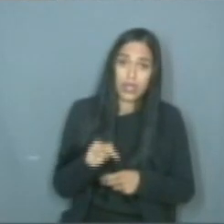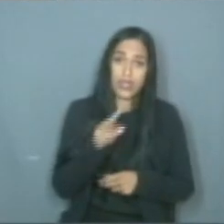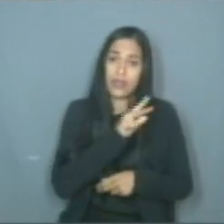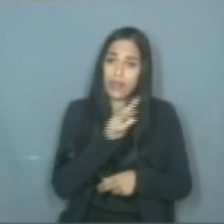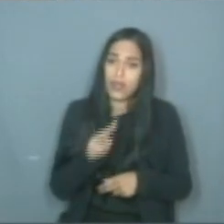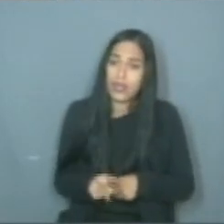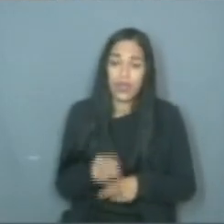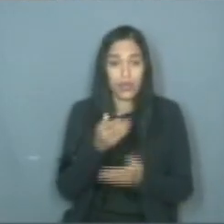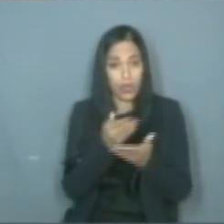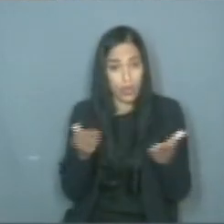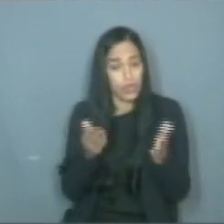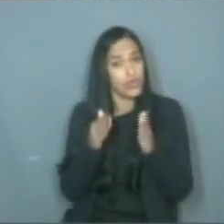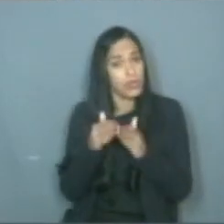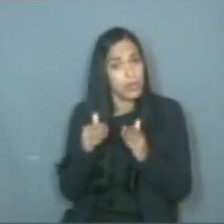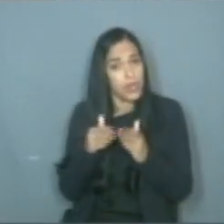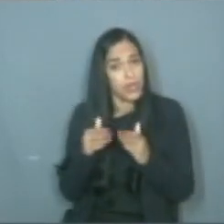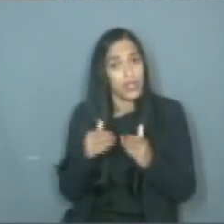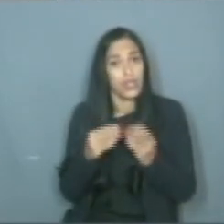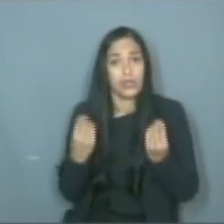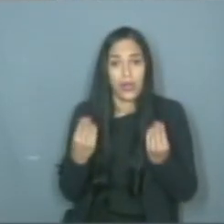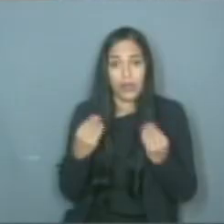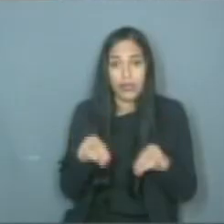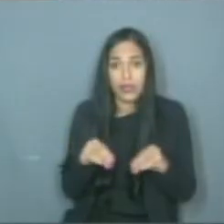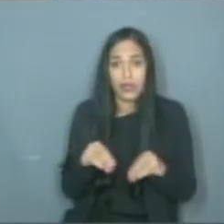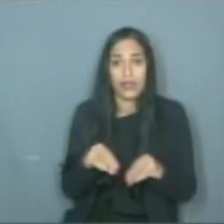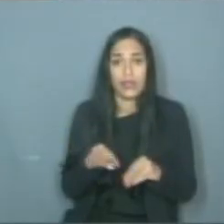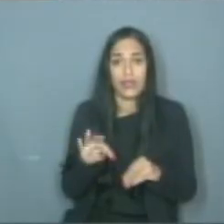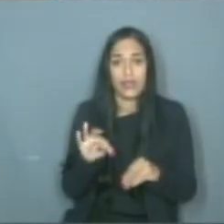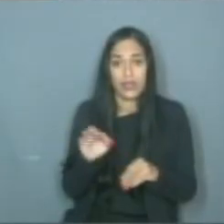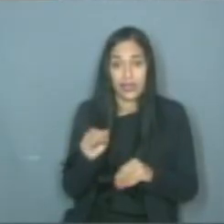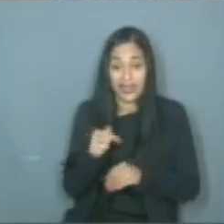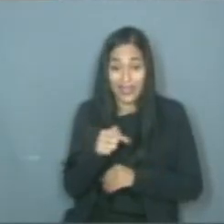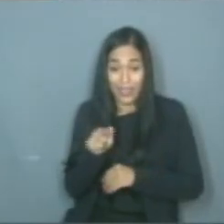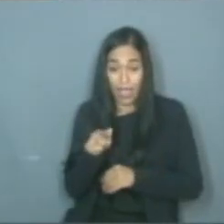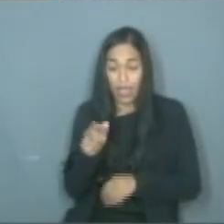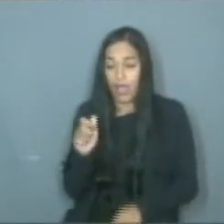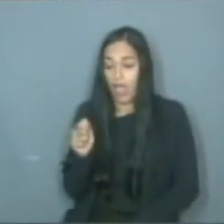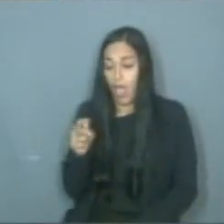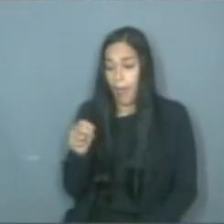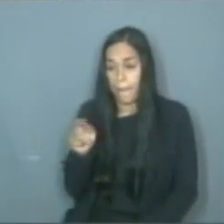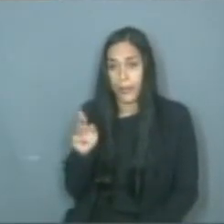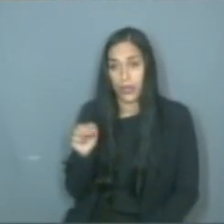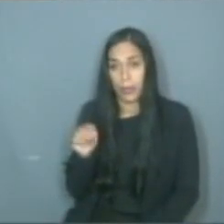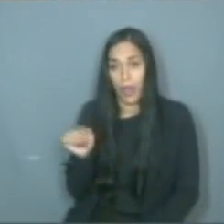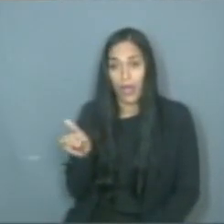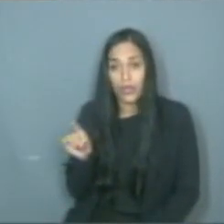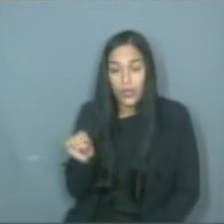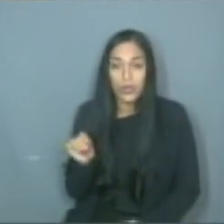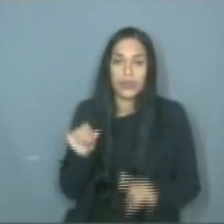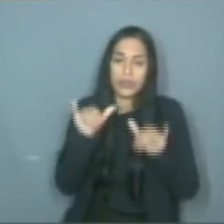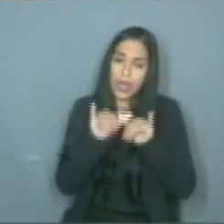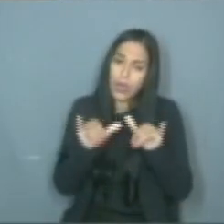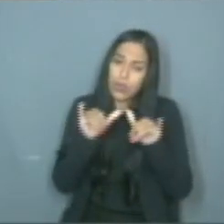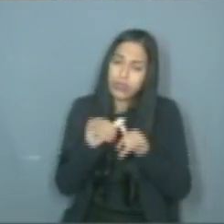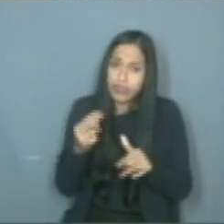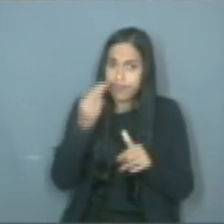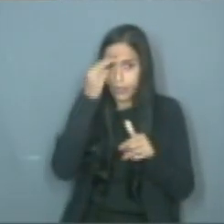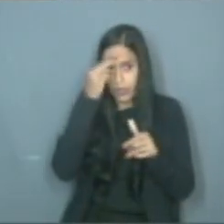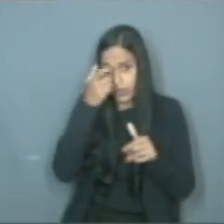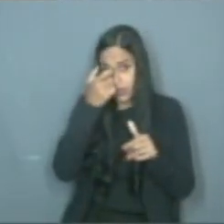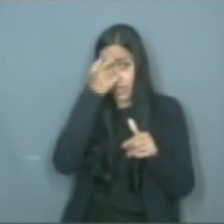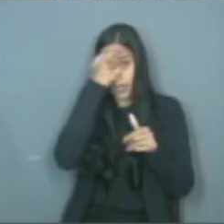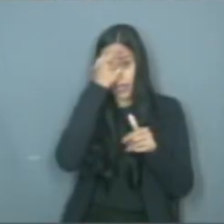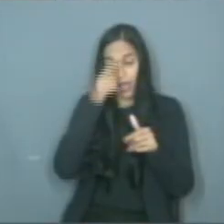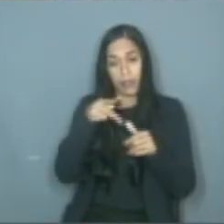vereadores e vereadoras dessa casa pedindo para implantar o programa Tá Aprumado, para poder a gente conscientizar a população, o local correto do lixo,